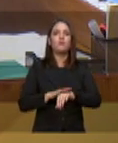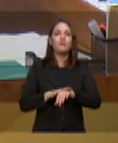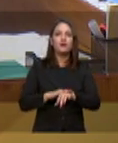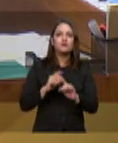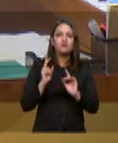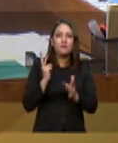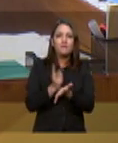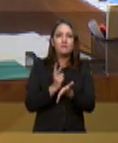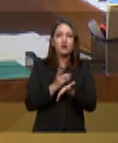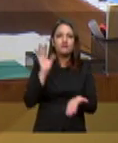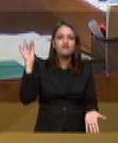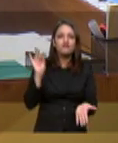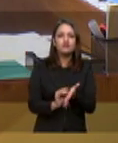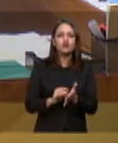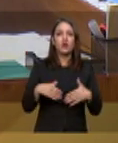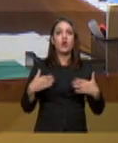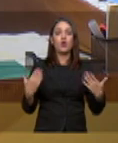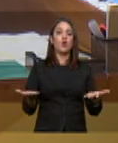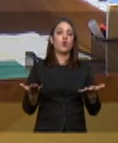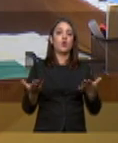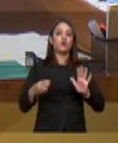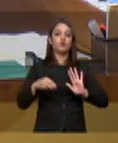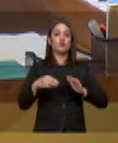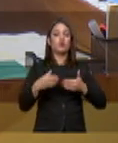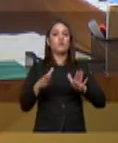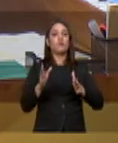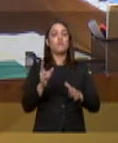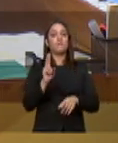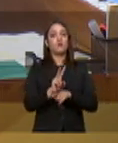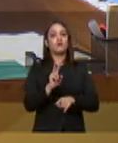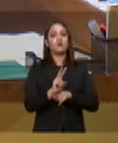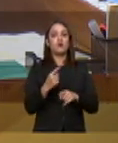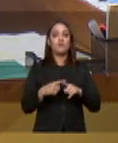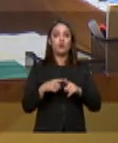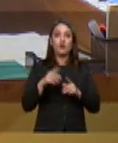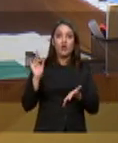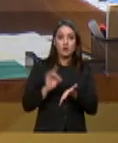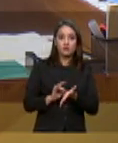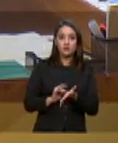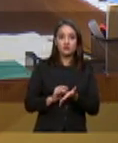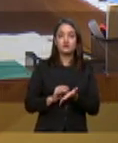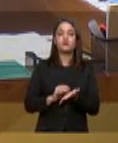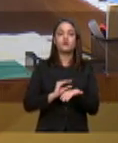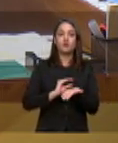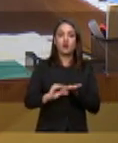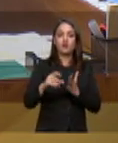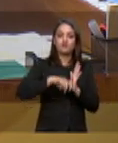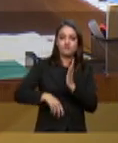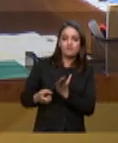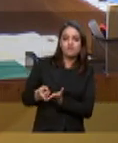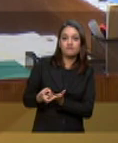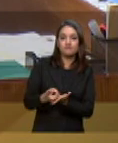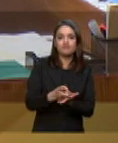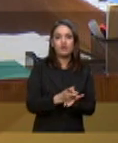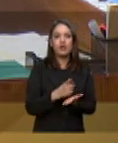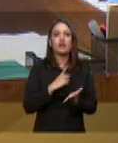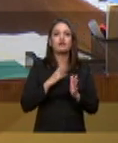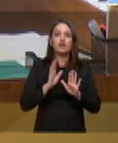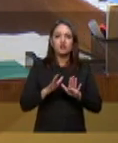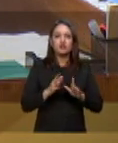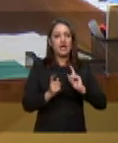observar quando do lançamento provisório, uma vez que a consolidação definitiva do crédito tributário, após exaurimento da